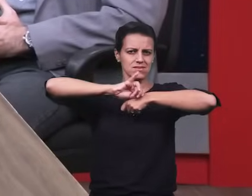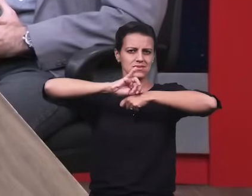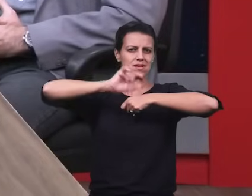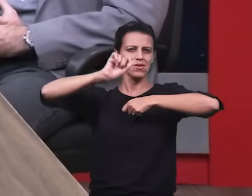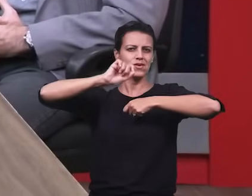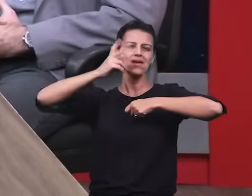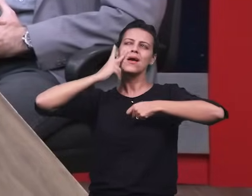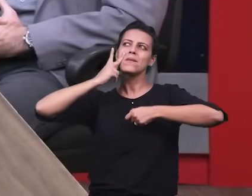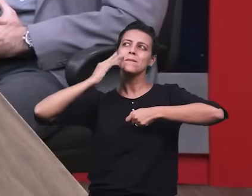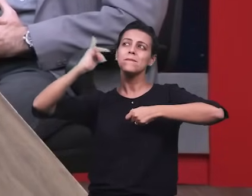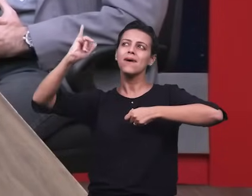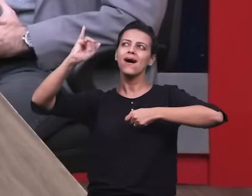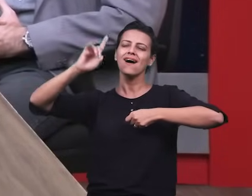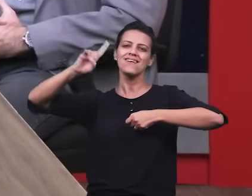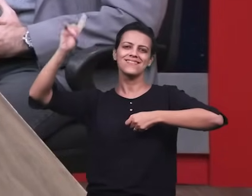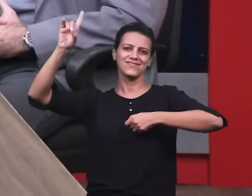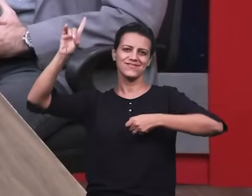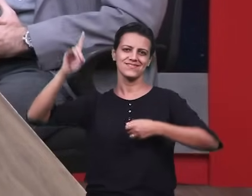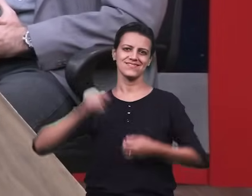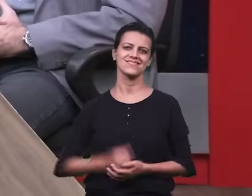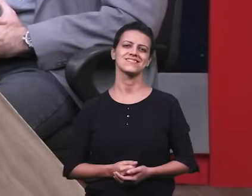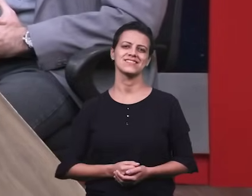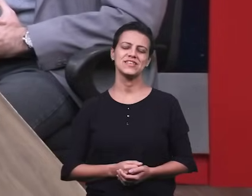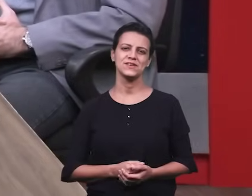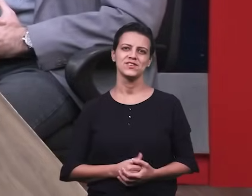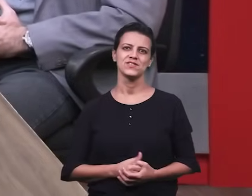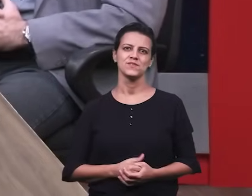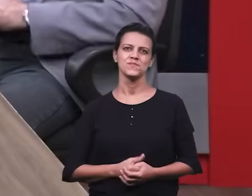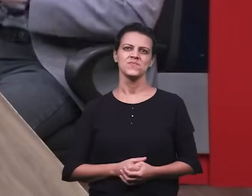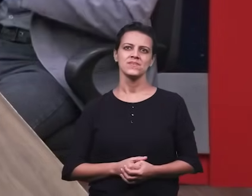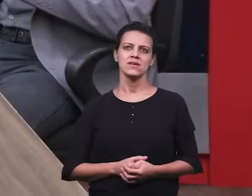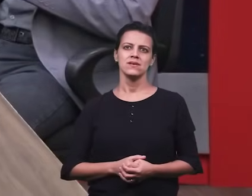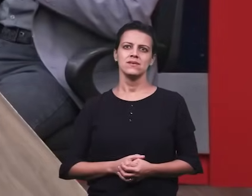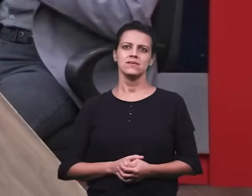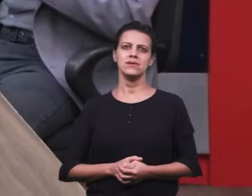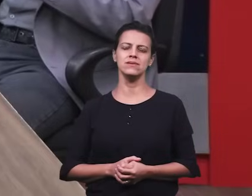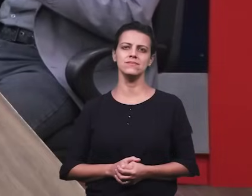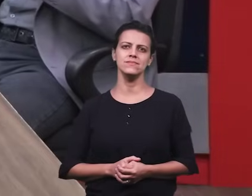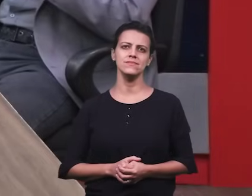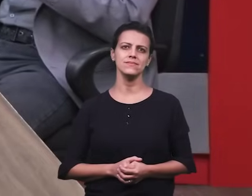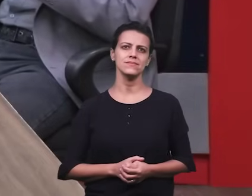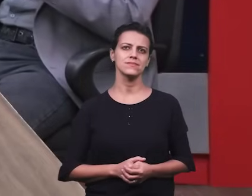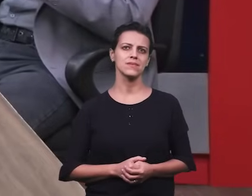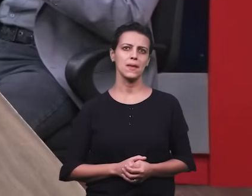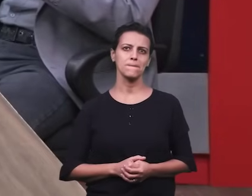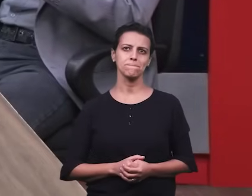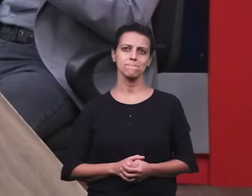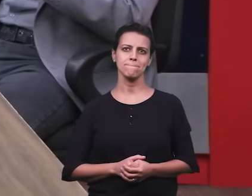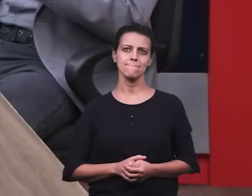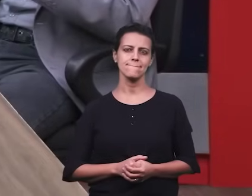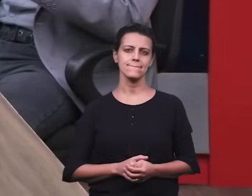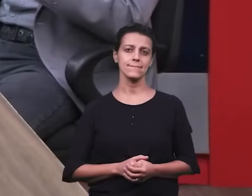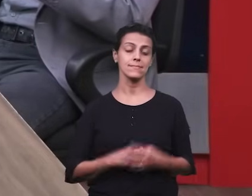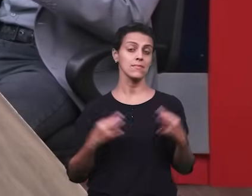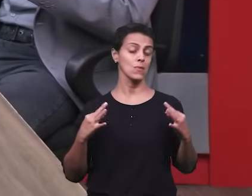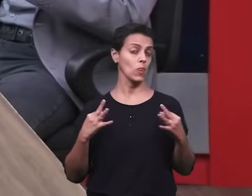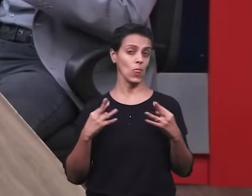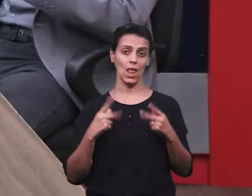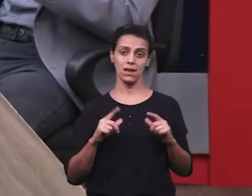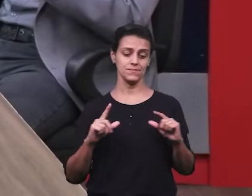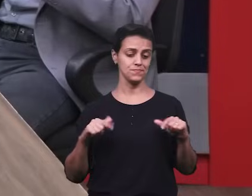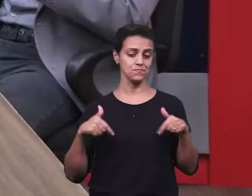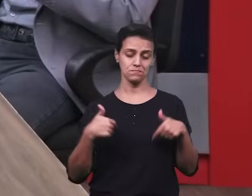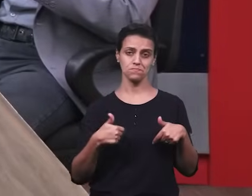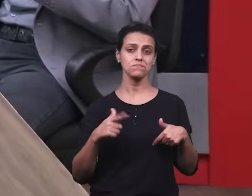Pai, que é o nosso Deus. Então, assim, nada escapa do governo, né? Então, há muitas ações